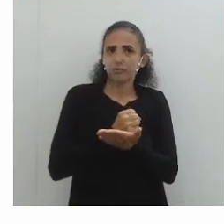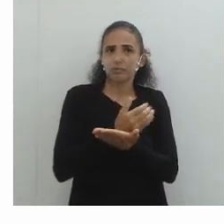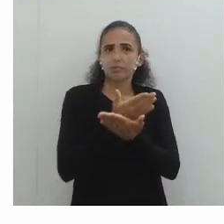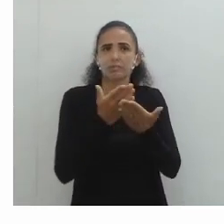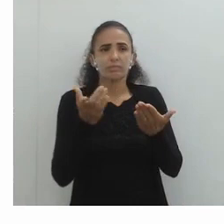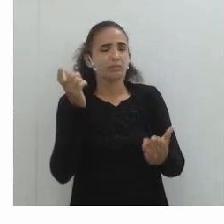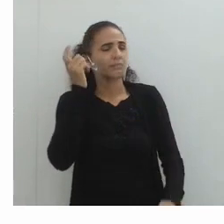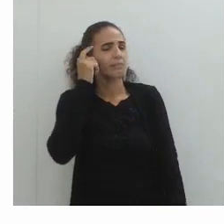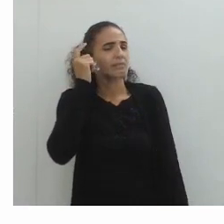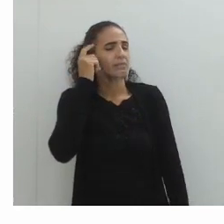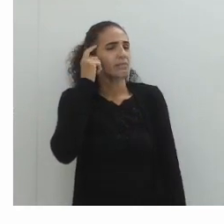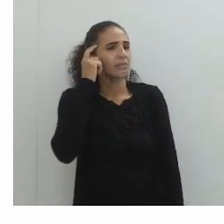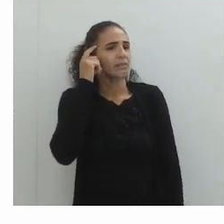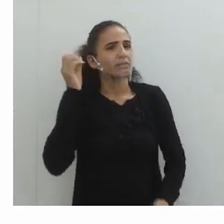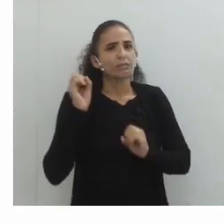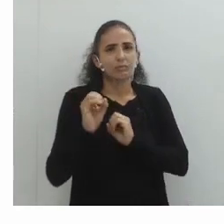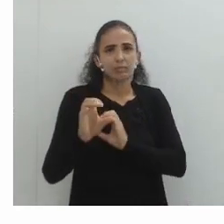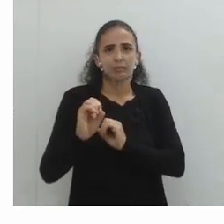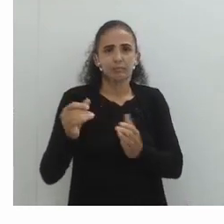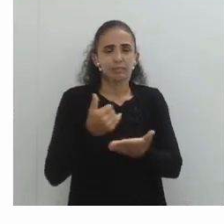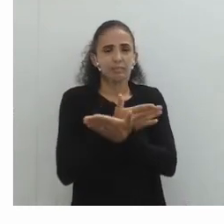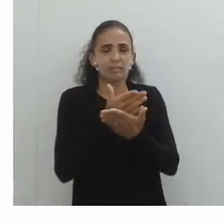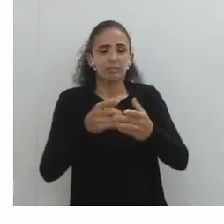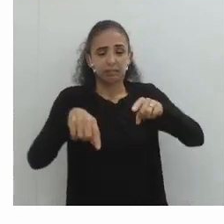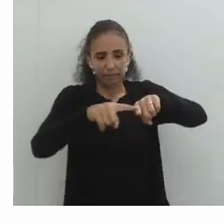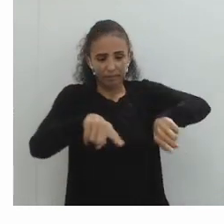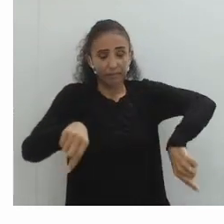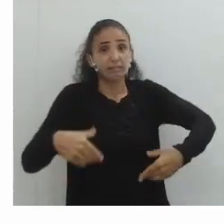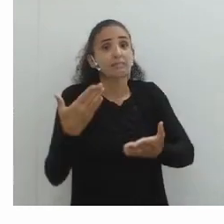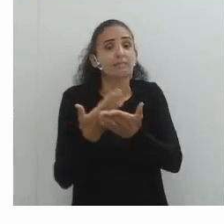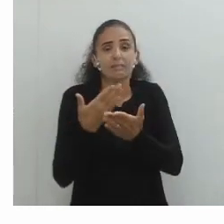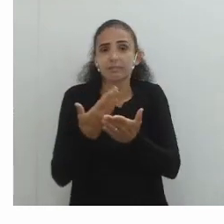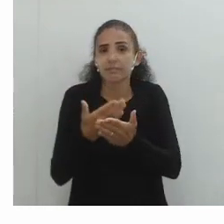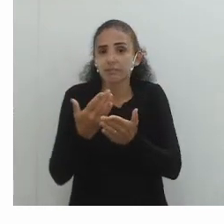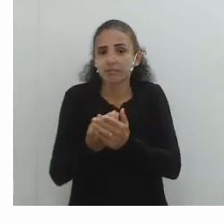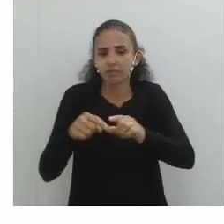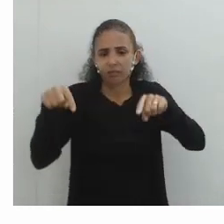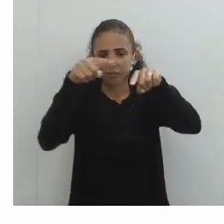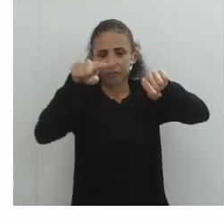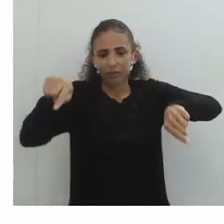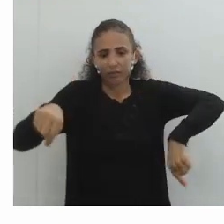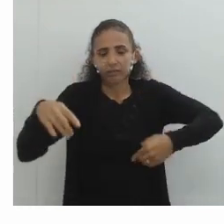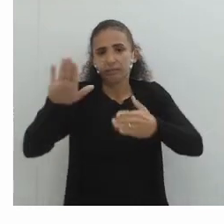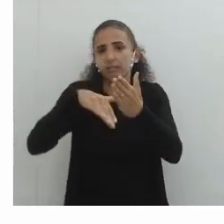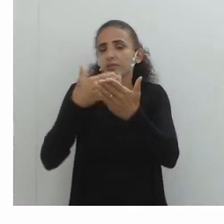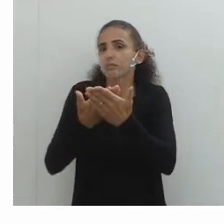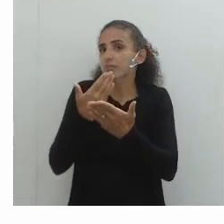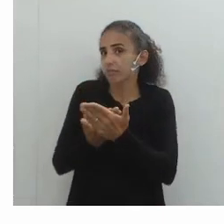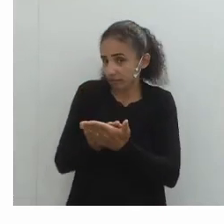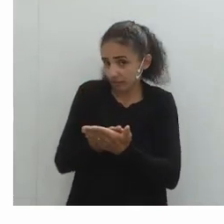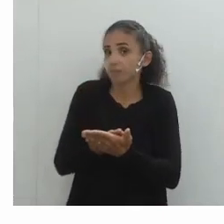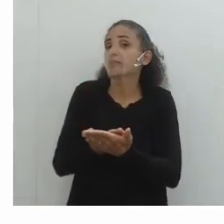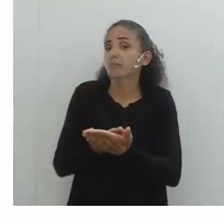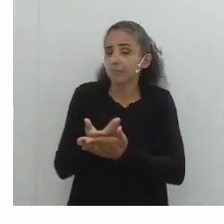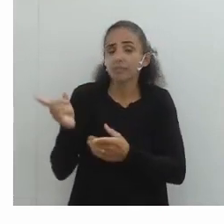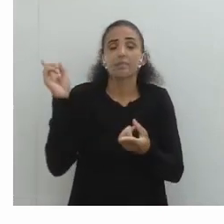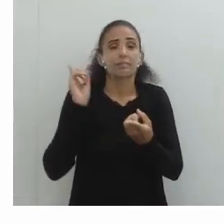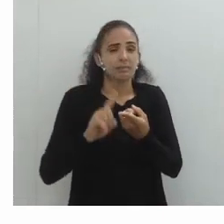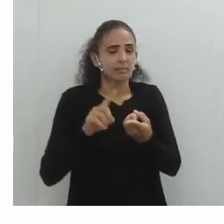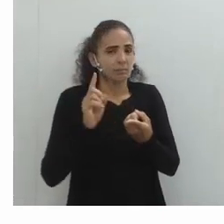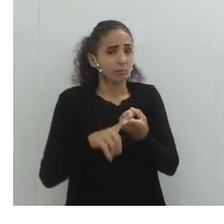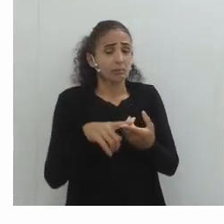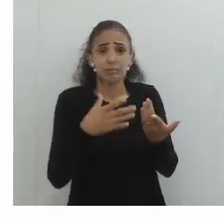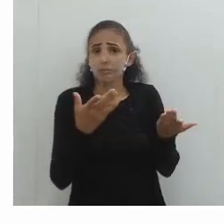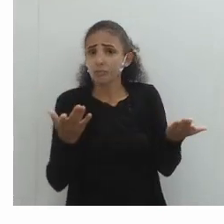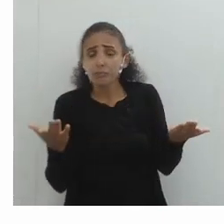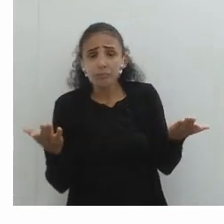que vai ser esses jogos educativos? Vai ser na sala de aula, vai ser na quadra, vai ser na escola. Mas ele também pode